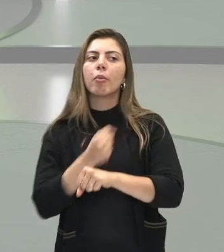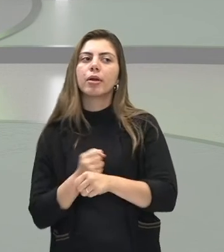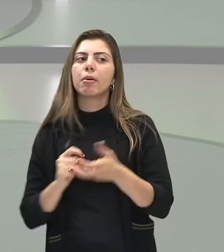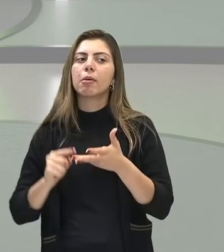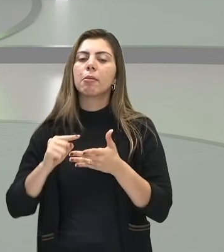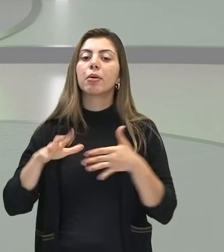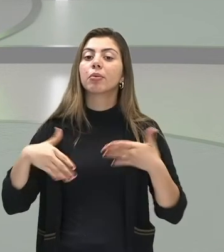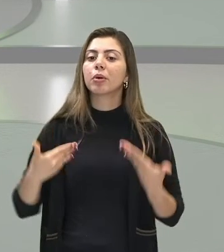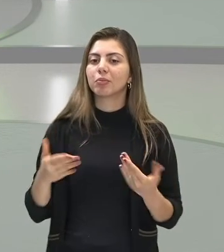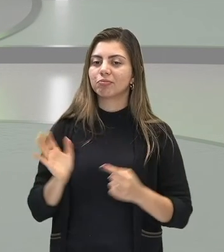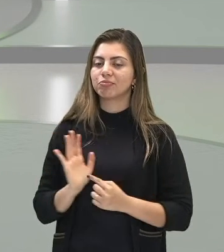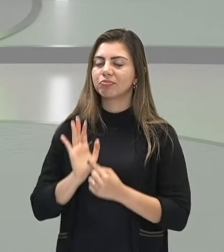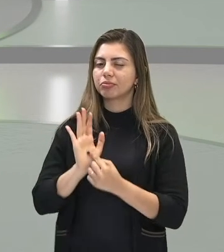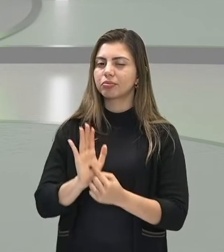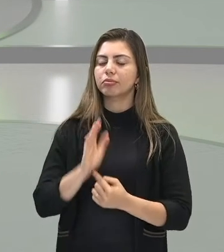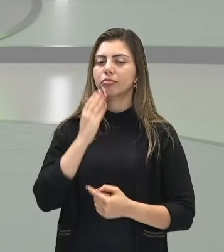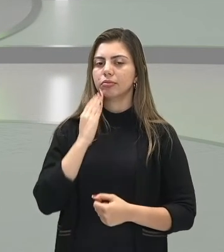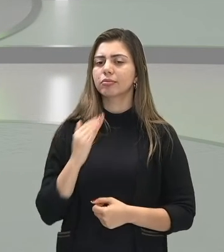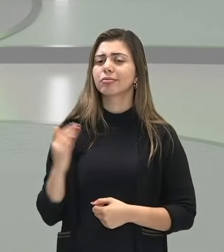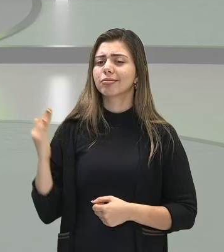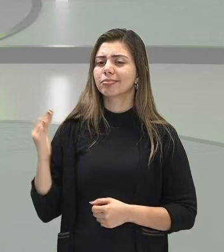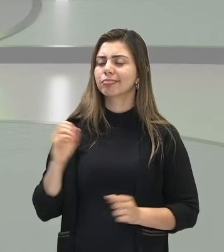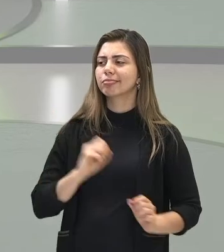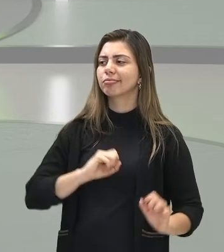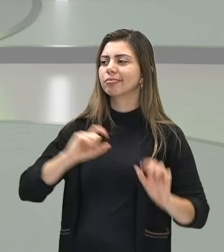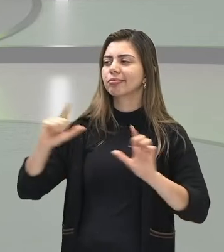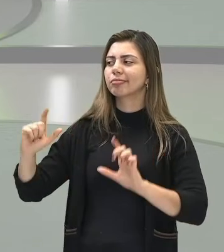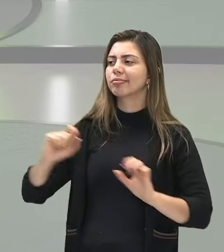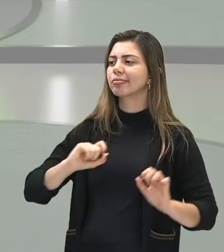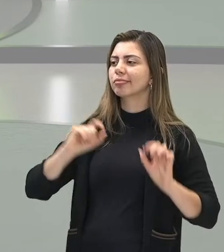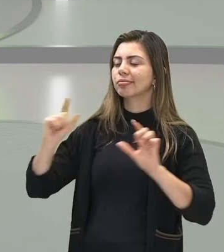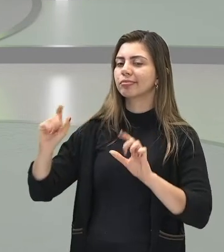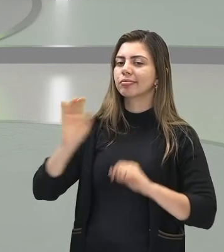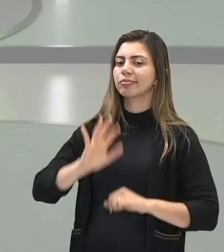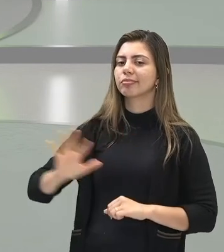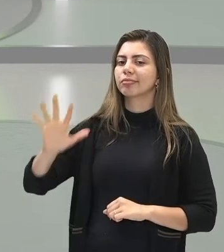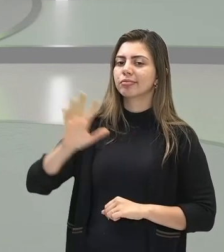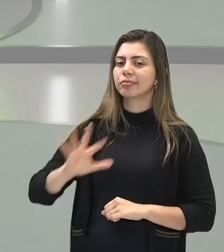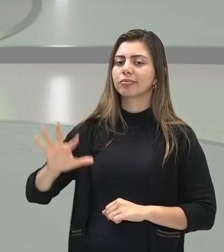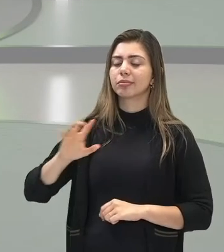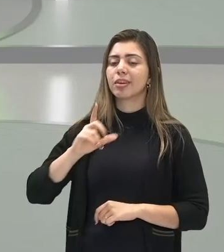bom? Então, a gente está vendo aqui várias imagens, né, de